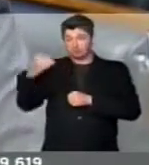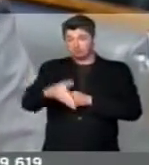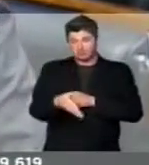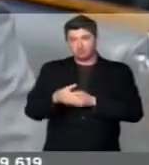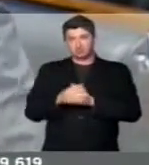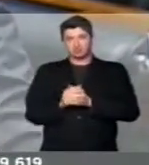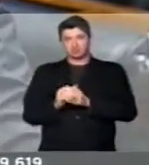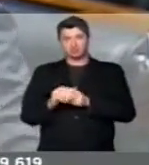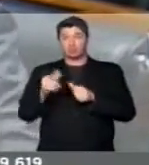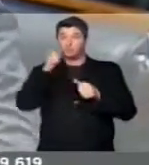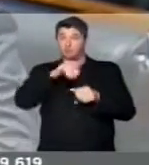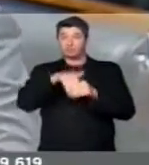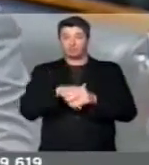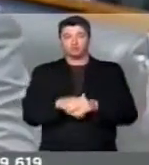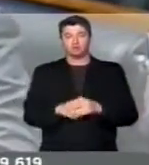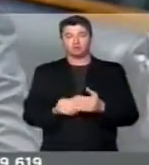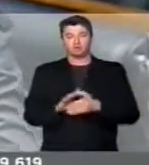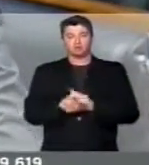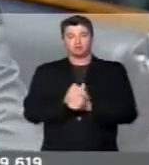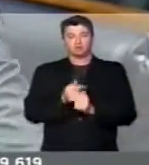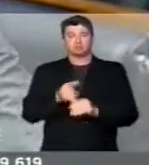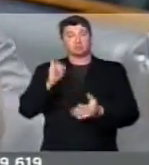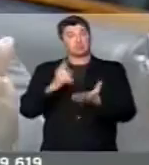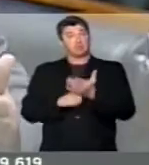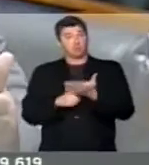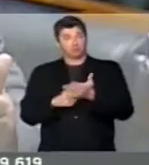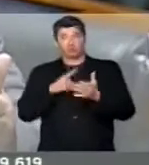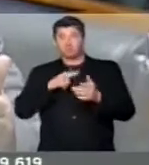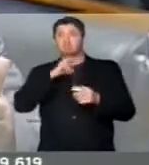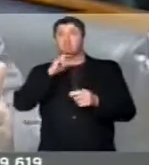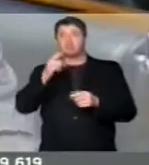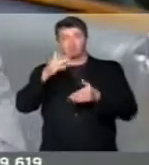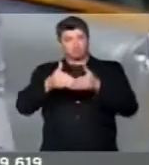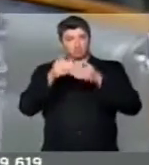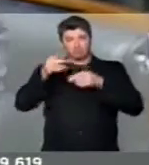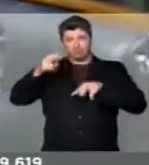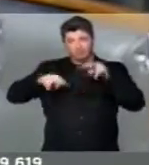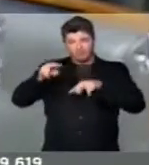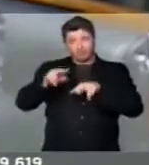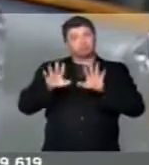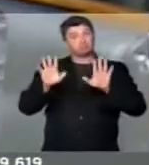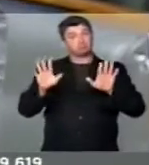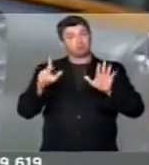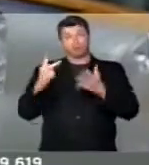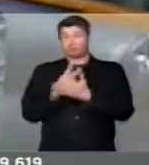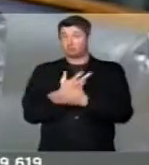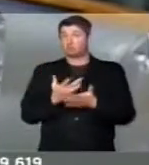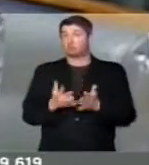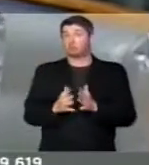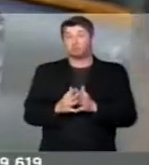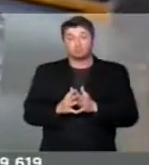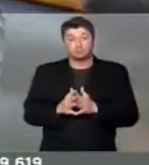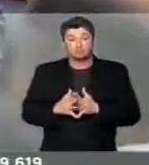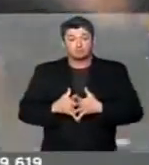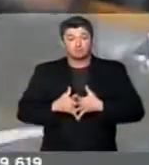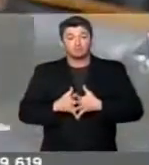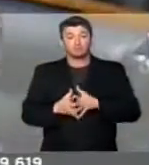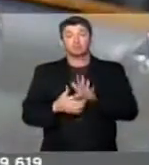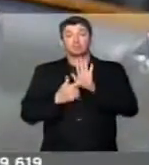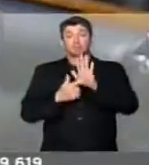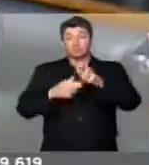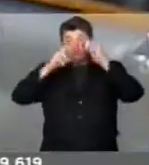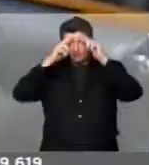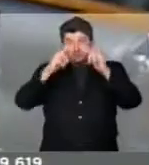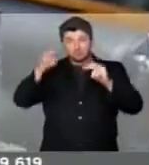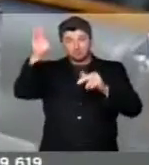presentes para haver votação, a menos que haja acordo e ninguém peça verificação. Assim transcorreu, num gesto de